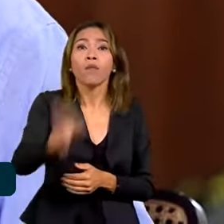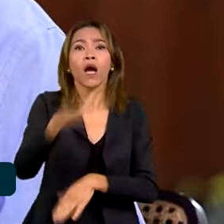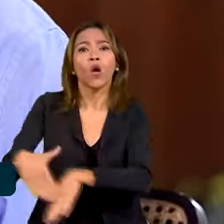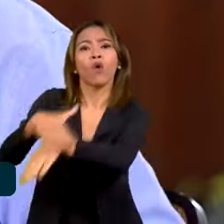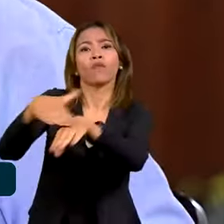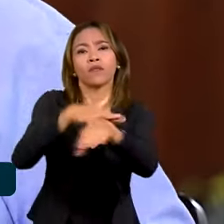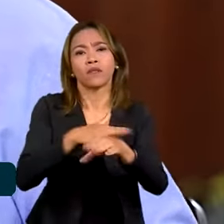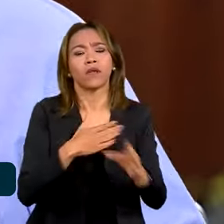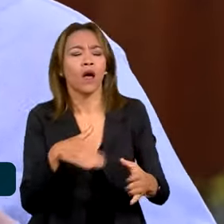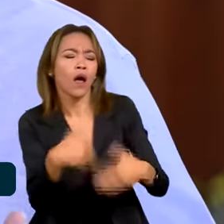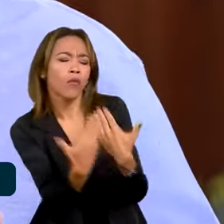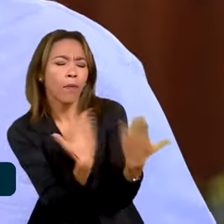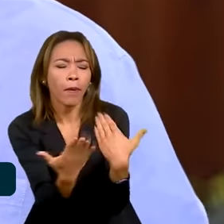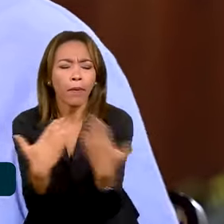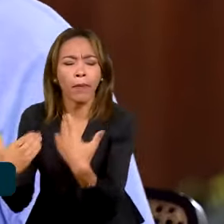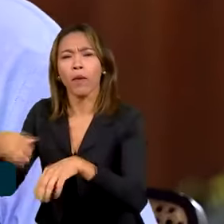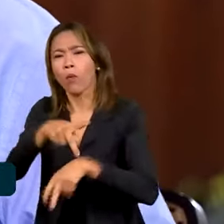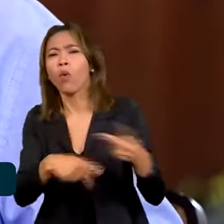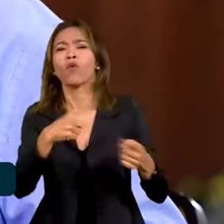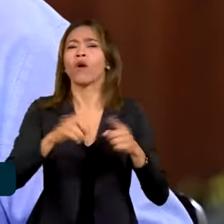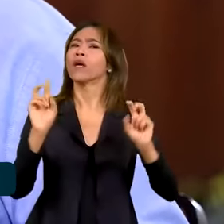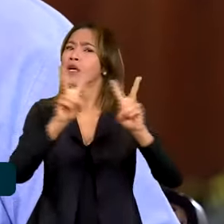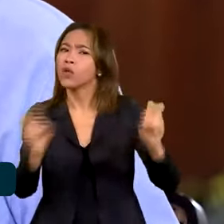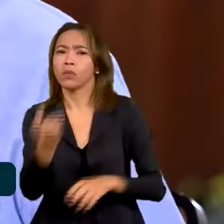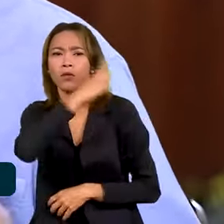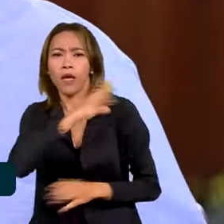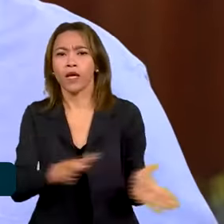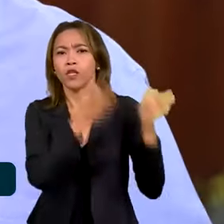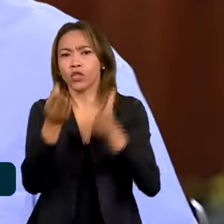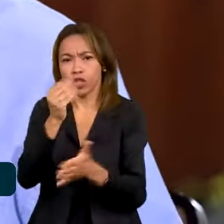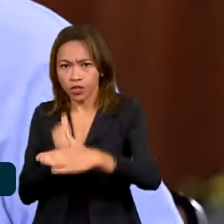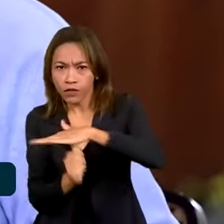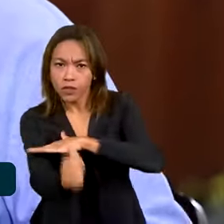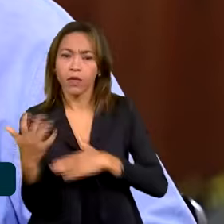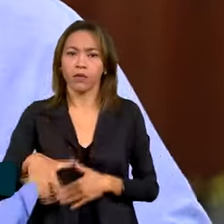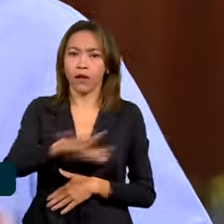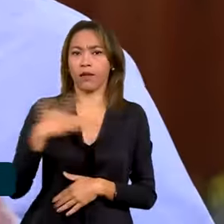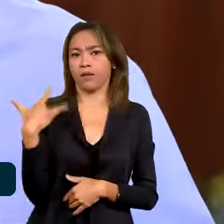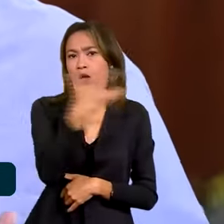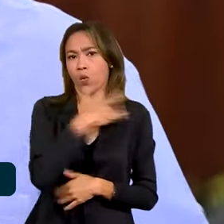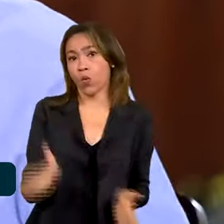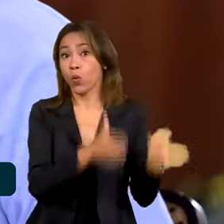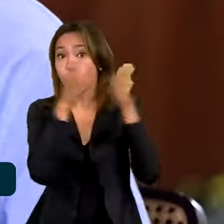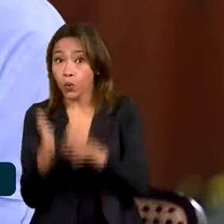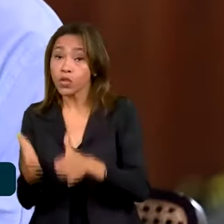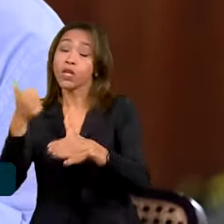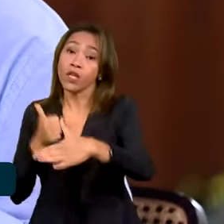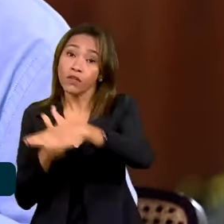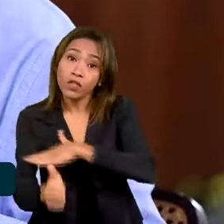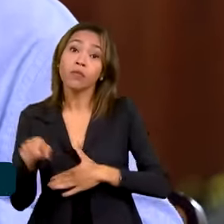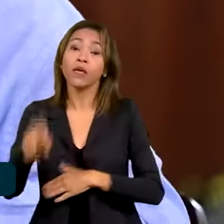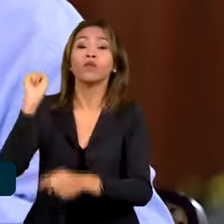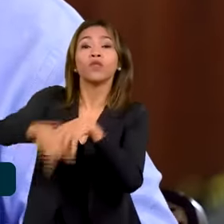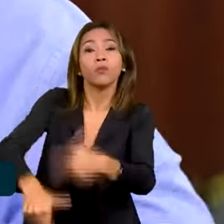investimento no ensino médio, é fazer investimento na saúde, é fazer investimento na geração de emprego, é fazer investimento na cultura. Ou